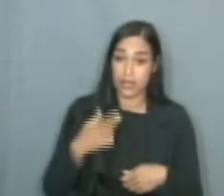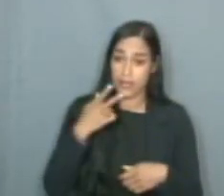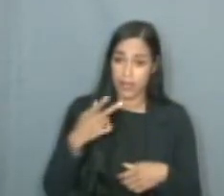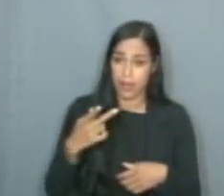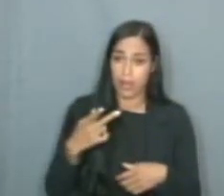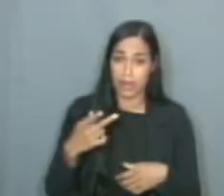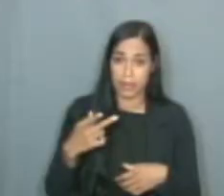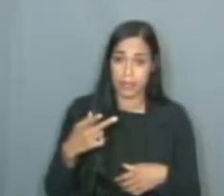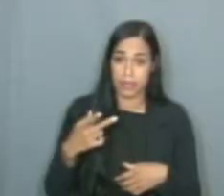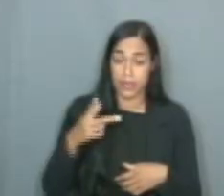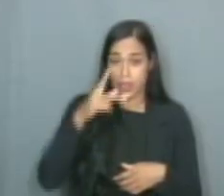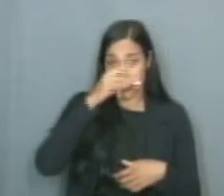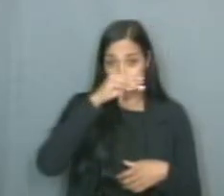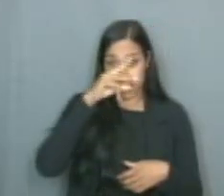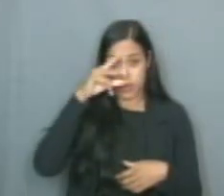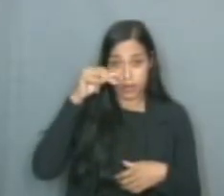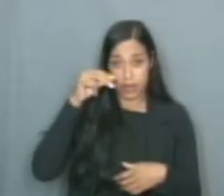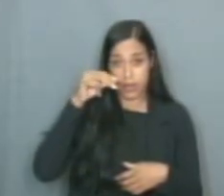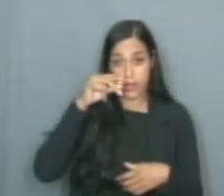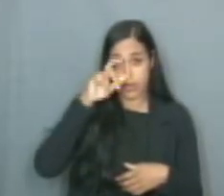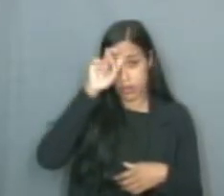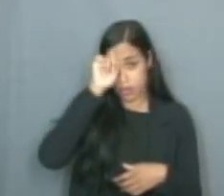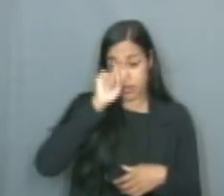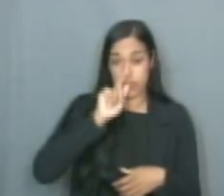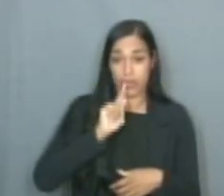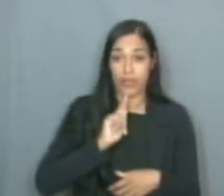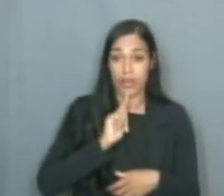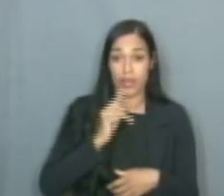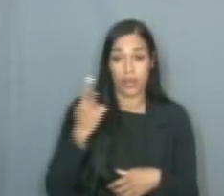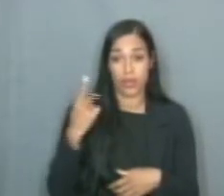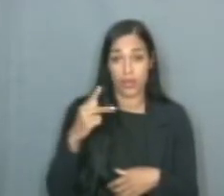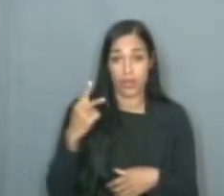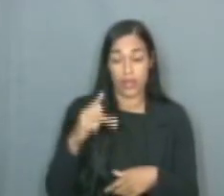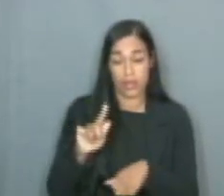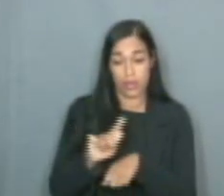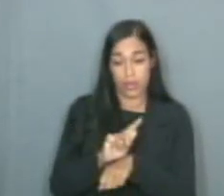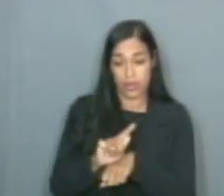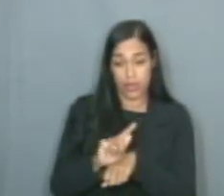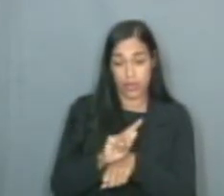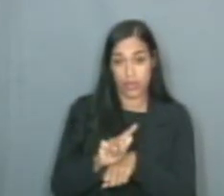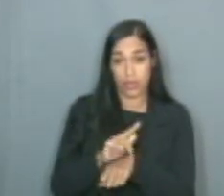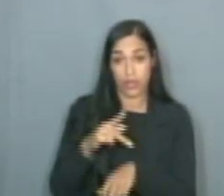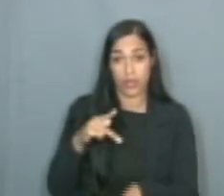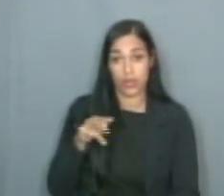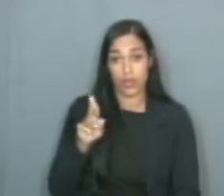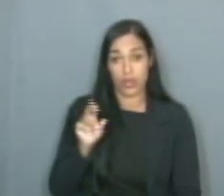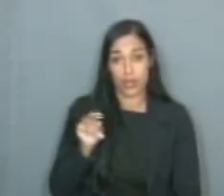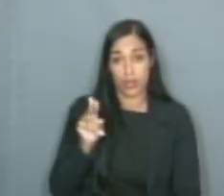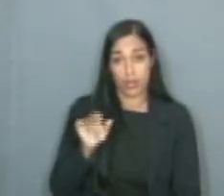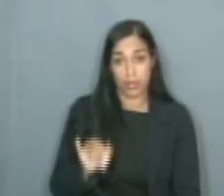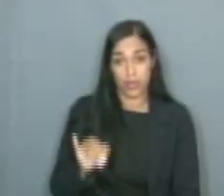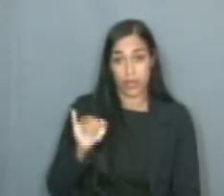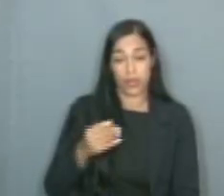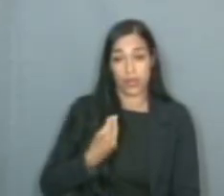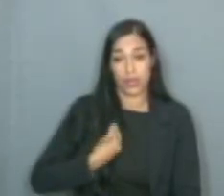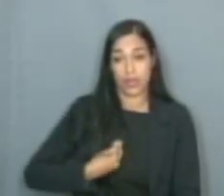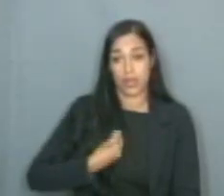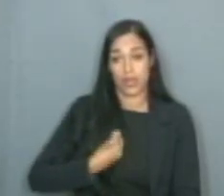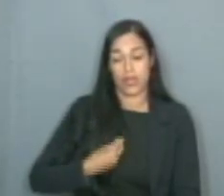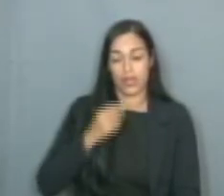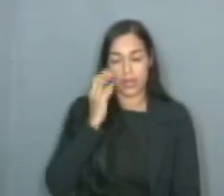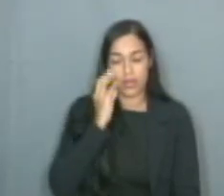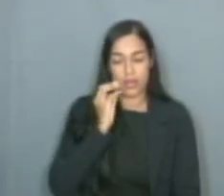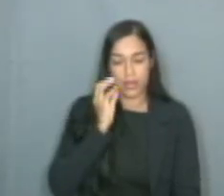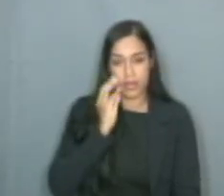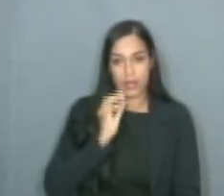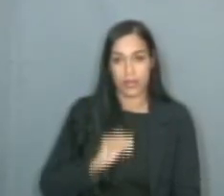o prefeito Geraldo Júlio, na sua gestão, tornou o ProUni uma realidade. E aí